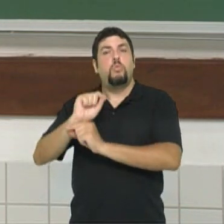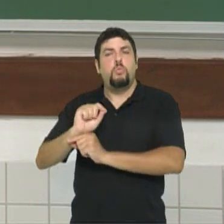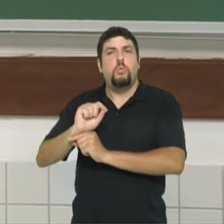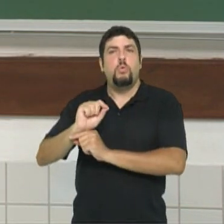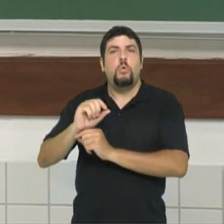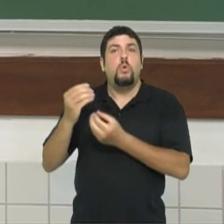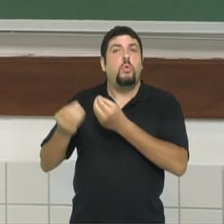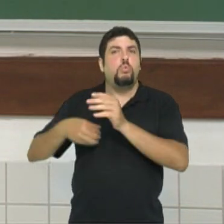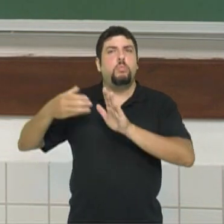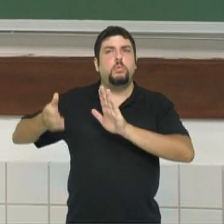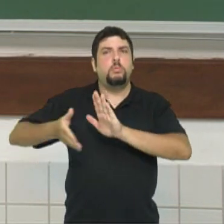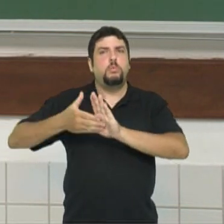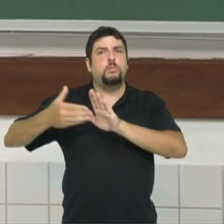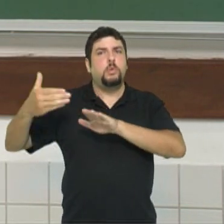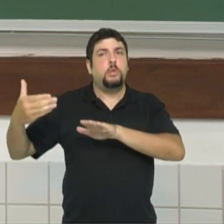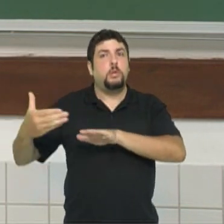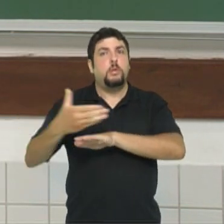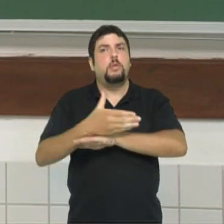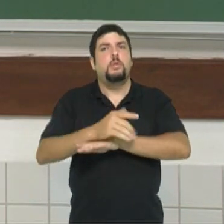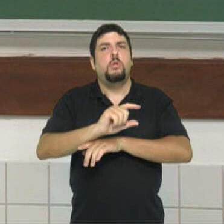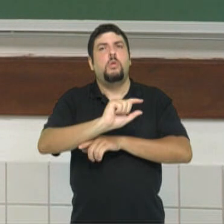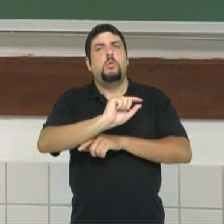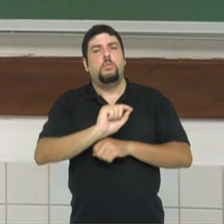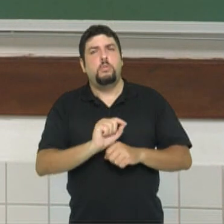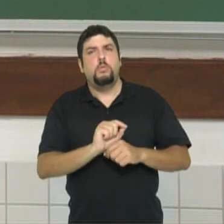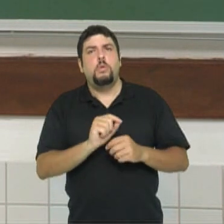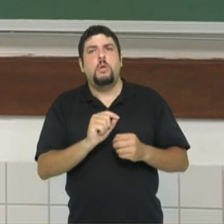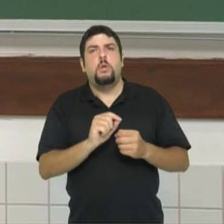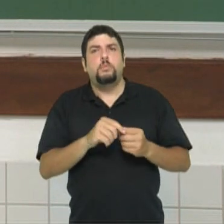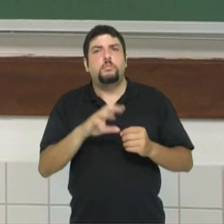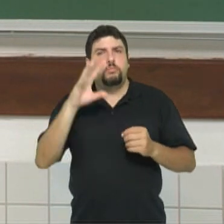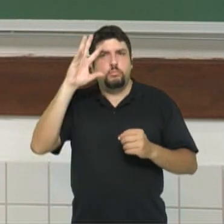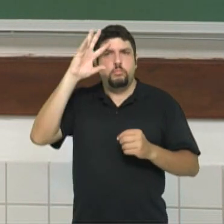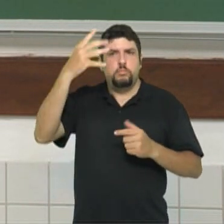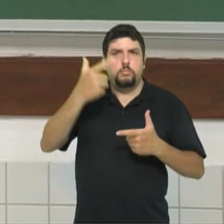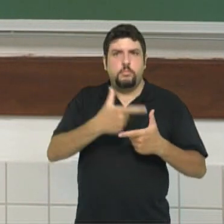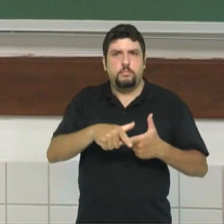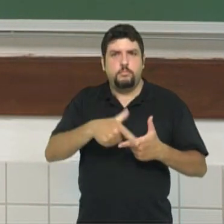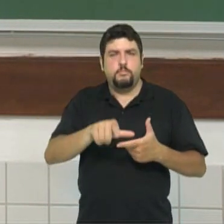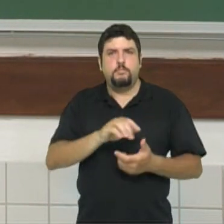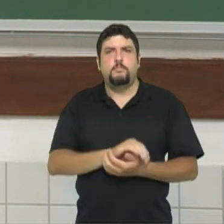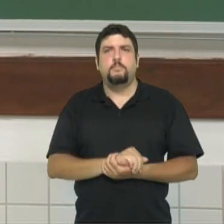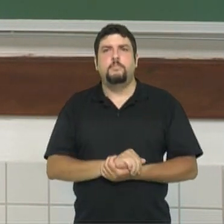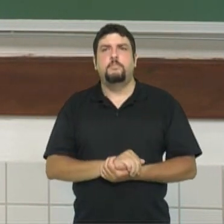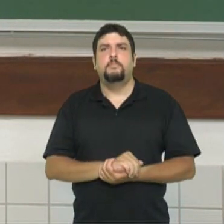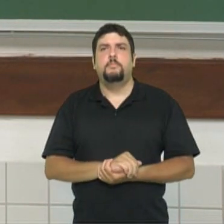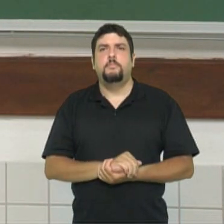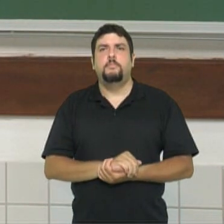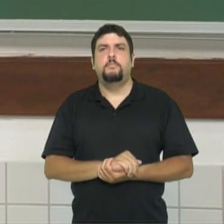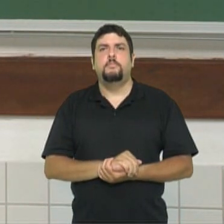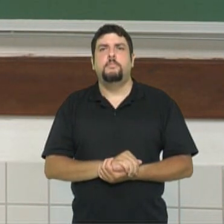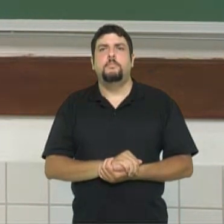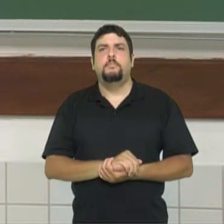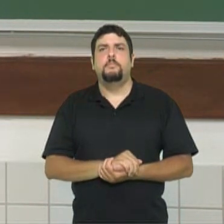uma intervenção para essa ideia, para esse problema que ela encontrou agora. Ok? Vamos continuar?